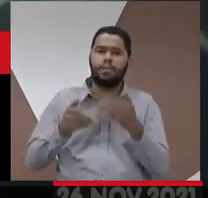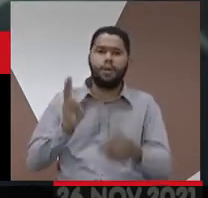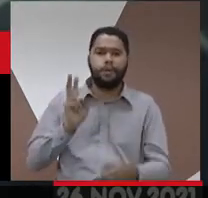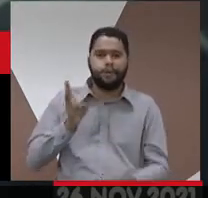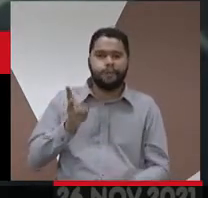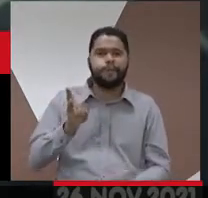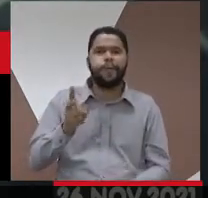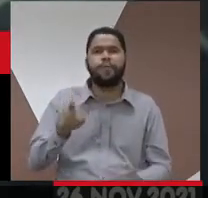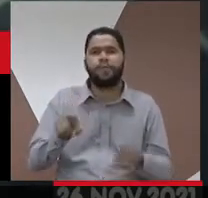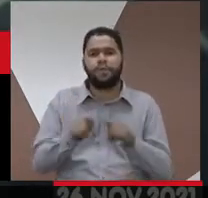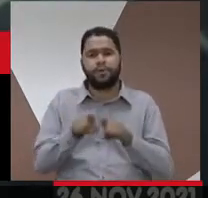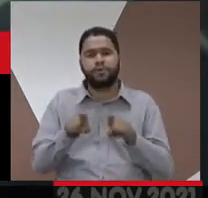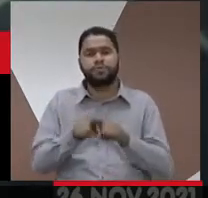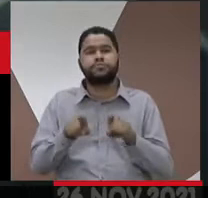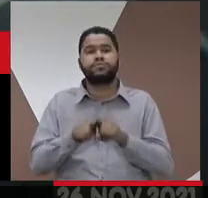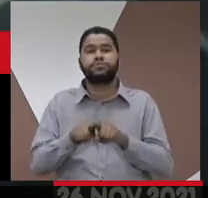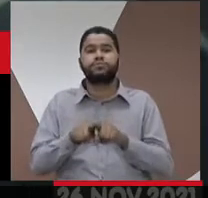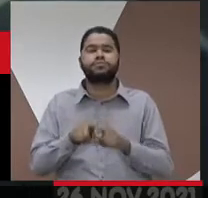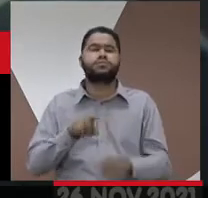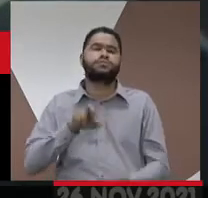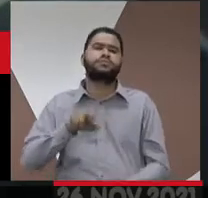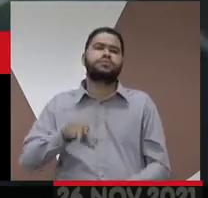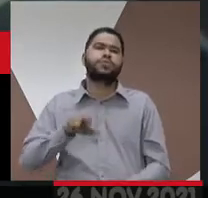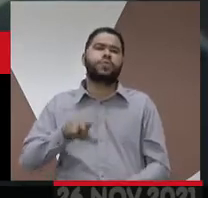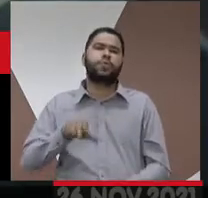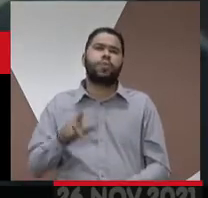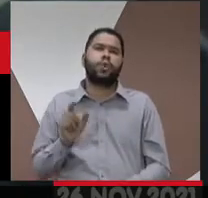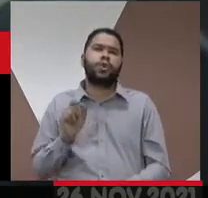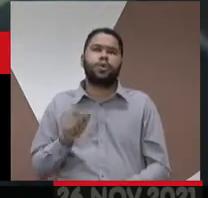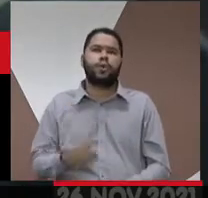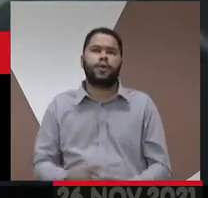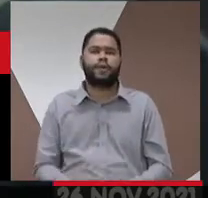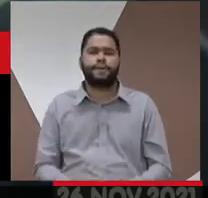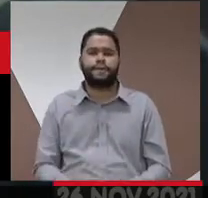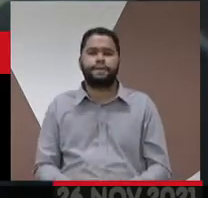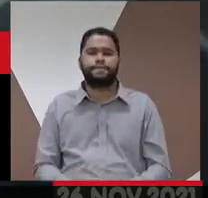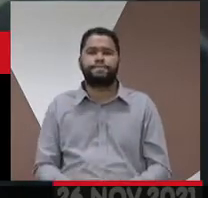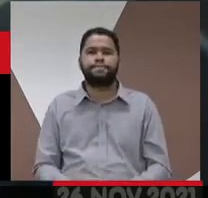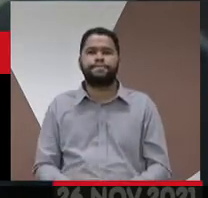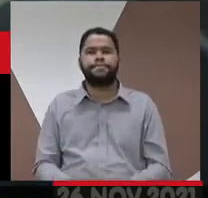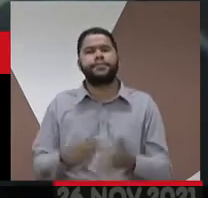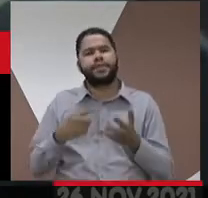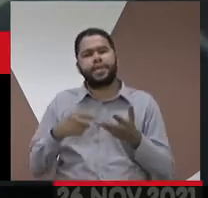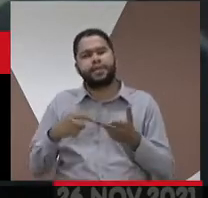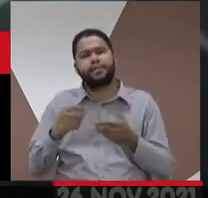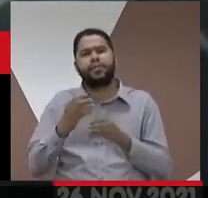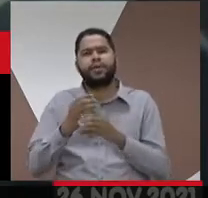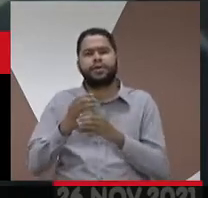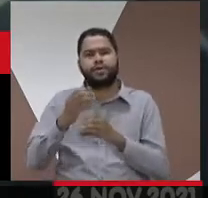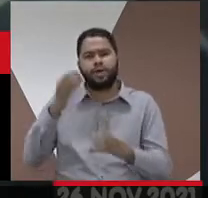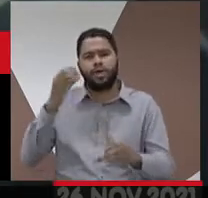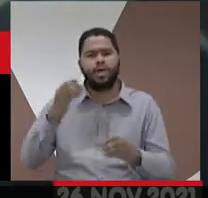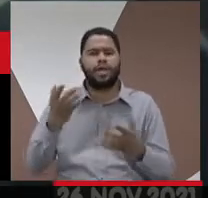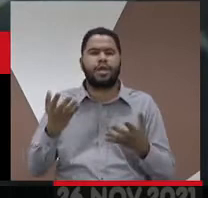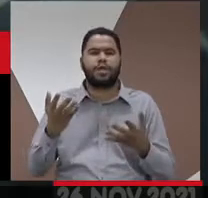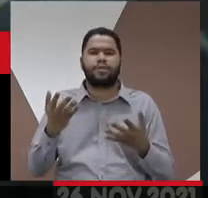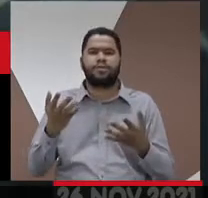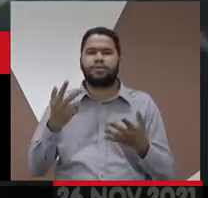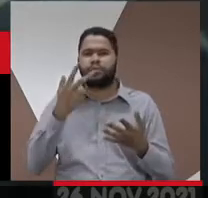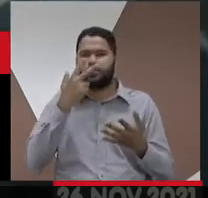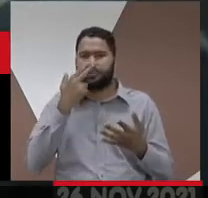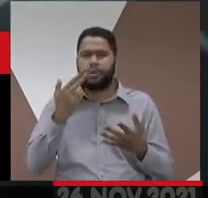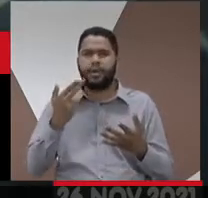E também não há uma... tem vários engenheiros de trânsito que não são da